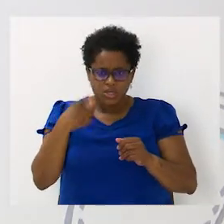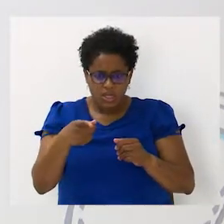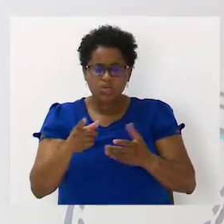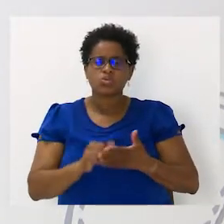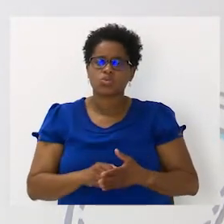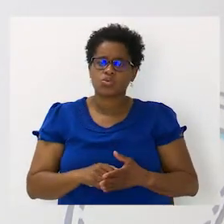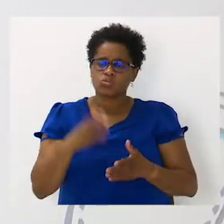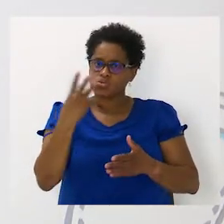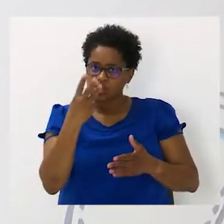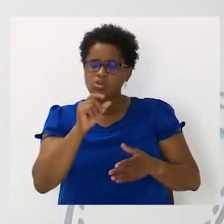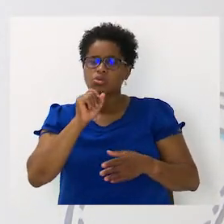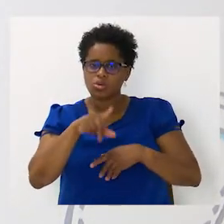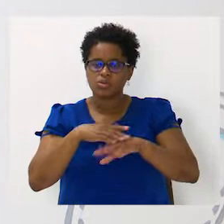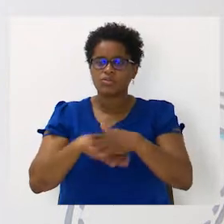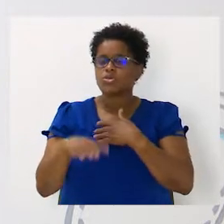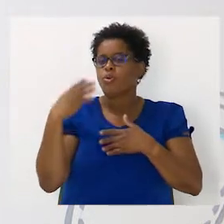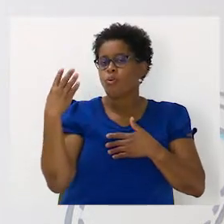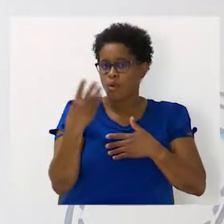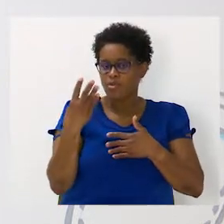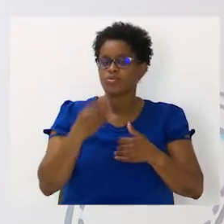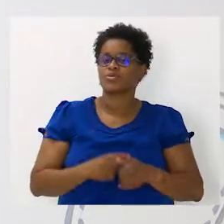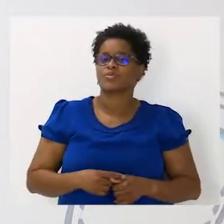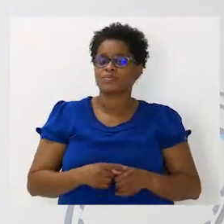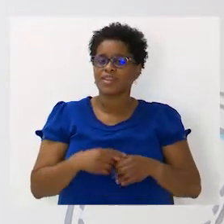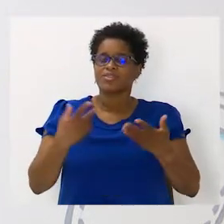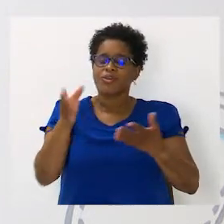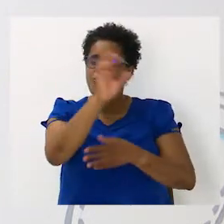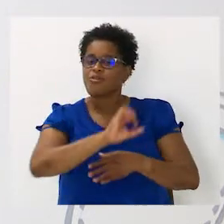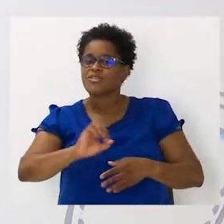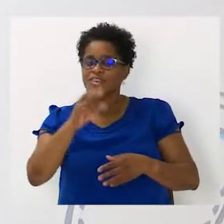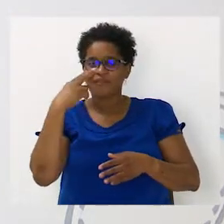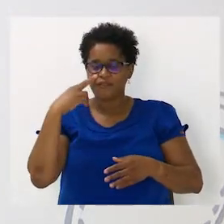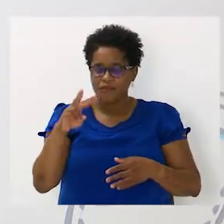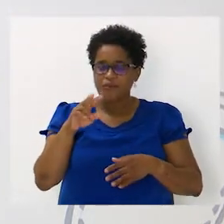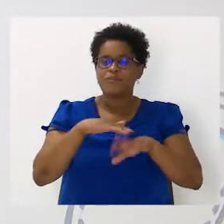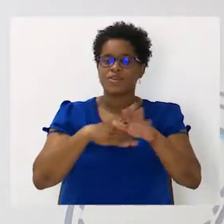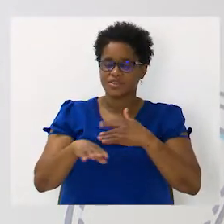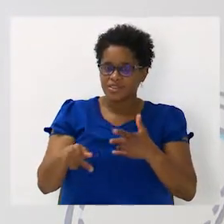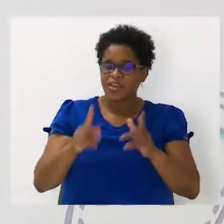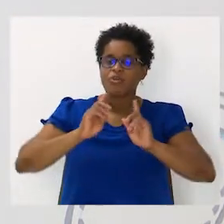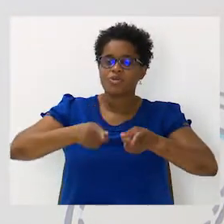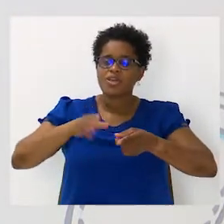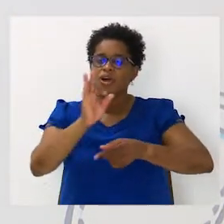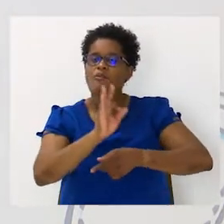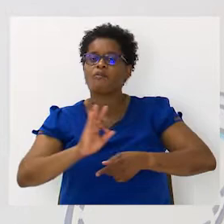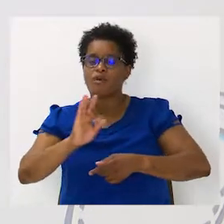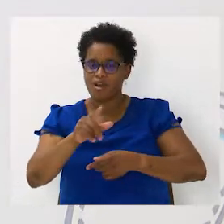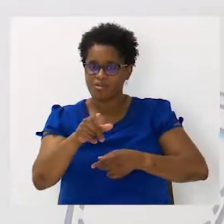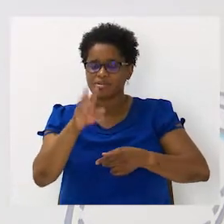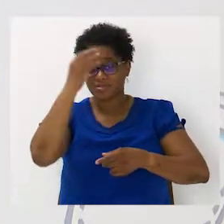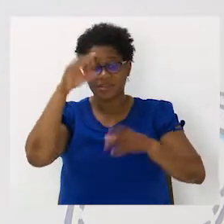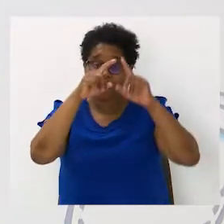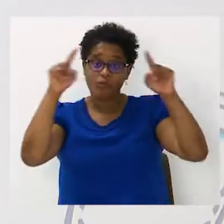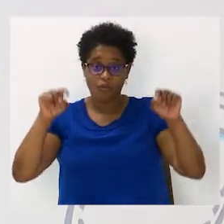3 segmentos. É sempre assim. Conhecendo os 3, podemos determinar o 4º segmento. Então